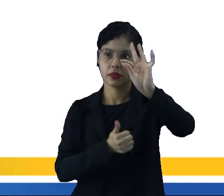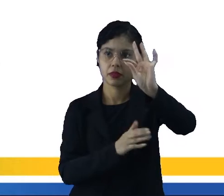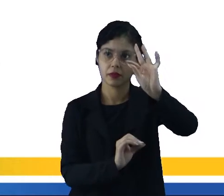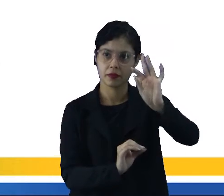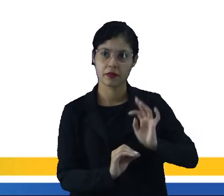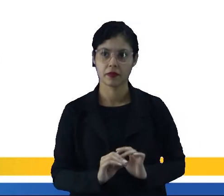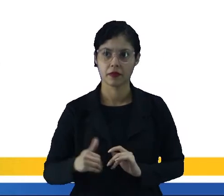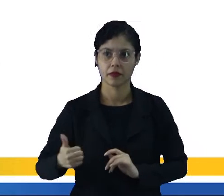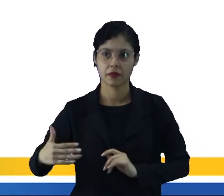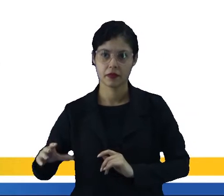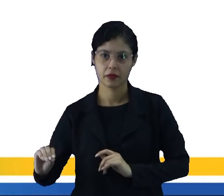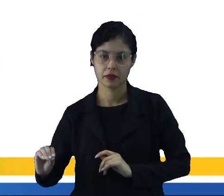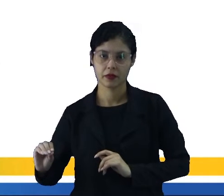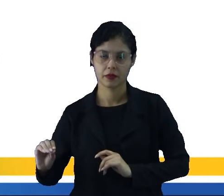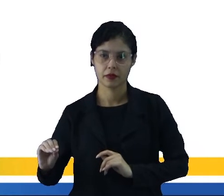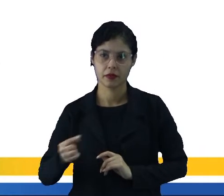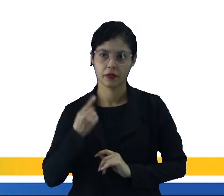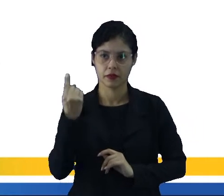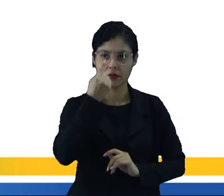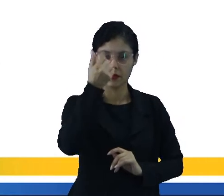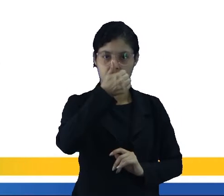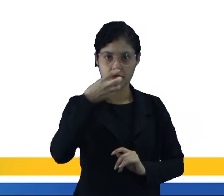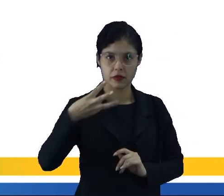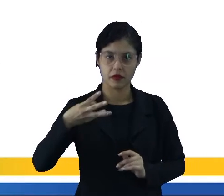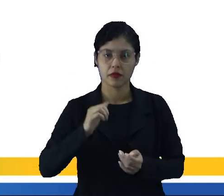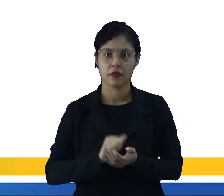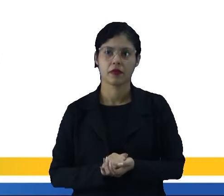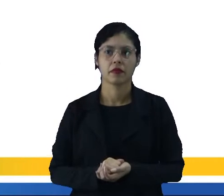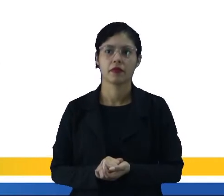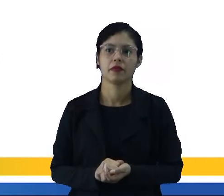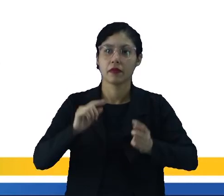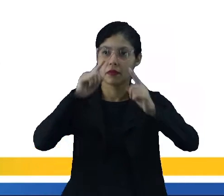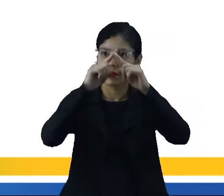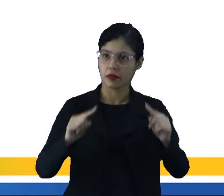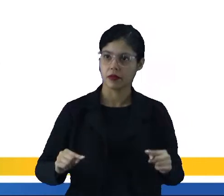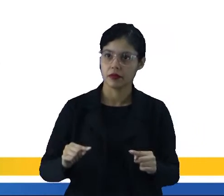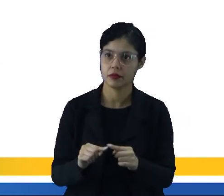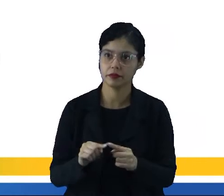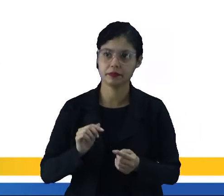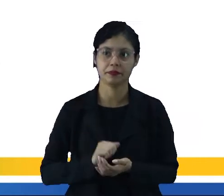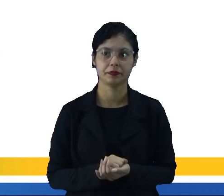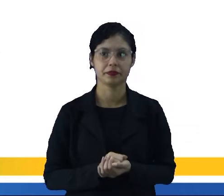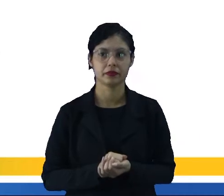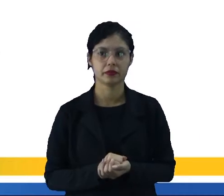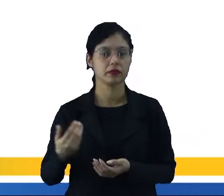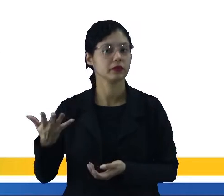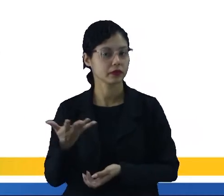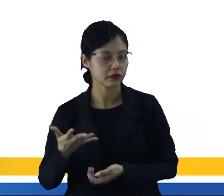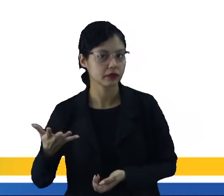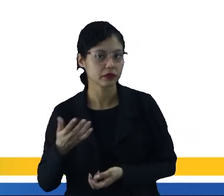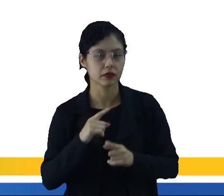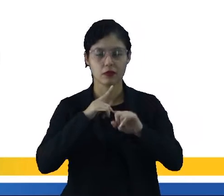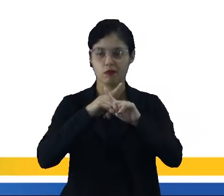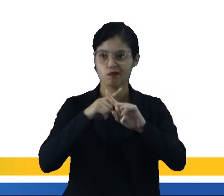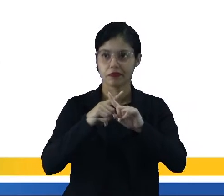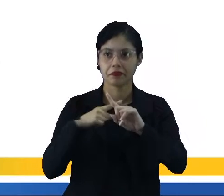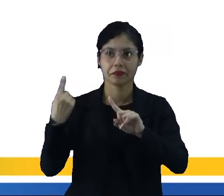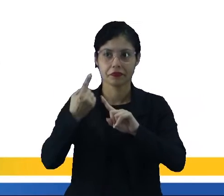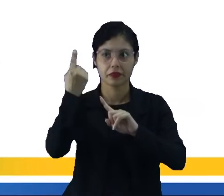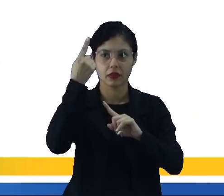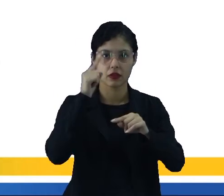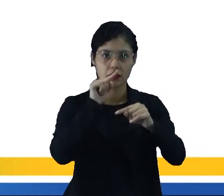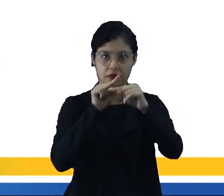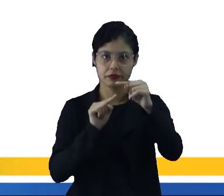10 a altura é 13 a área de um triângulo é a base vezes altura